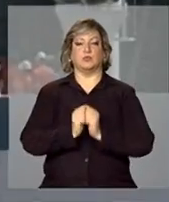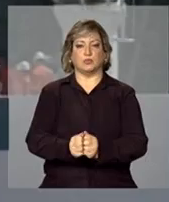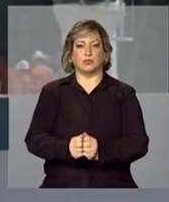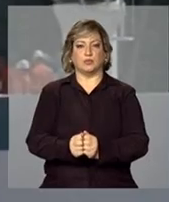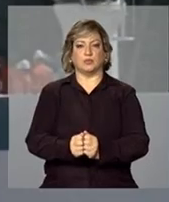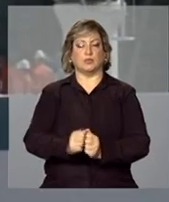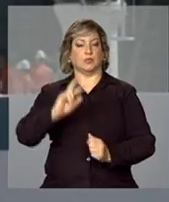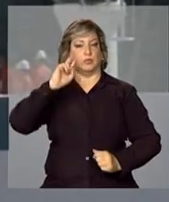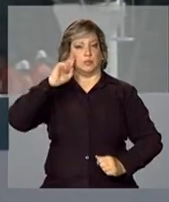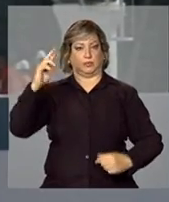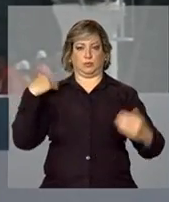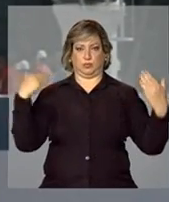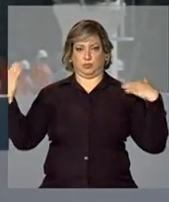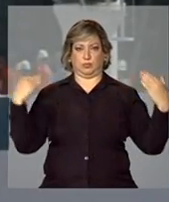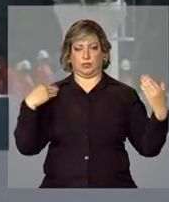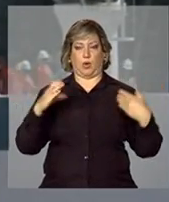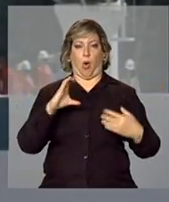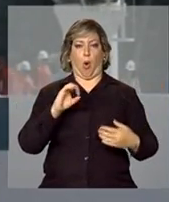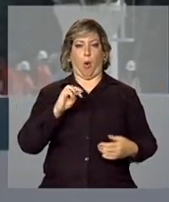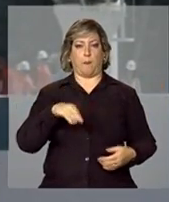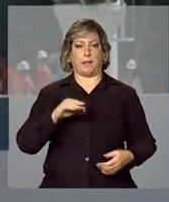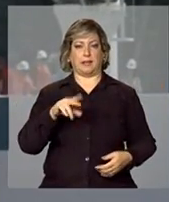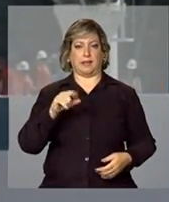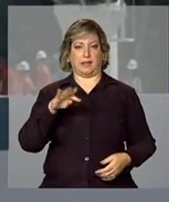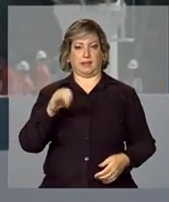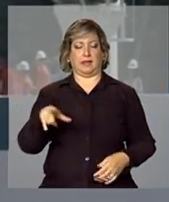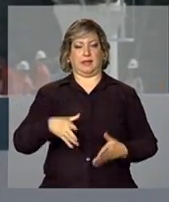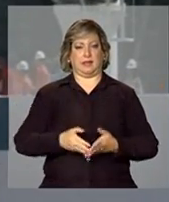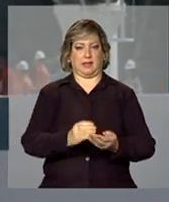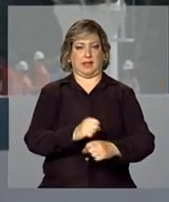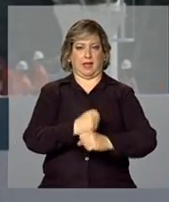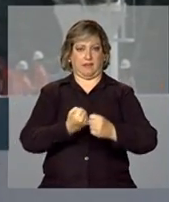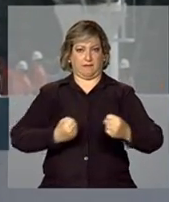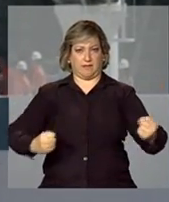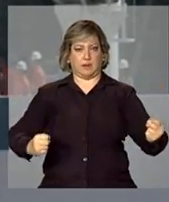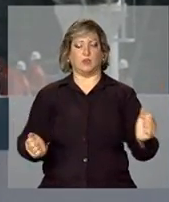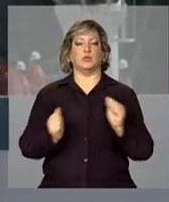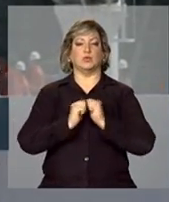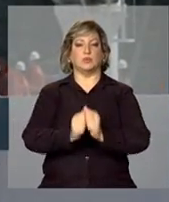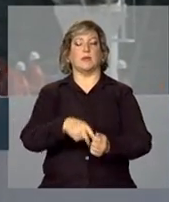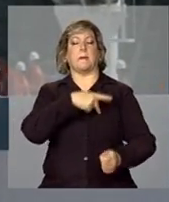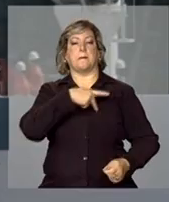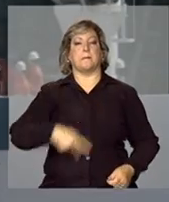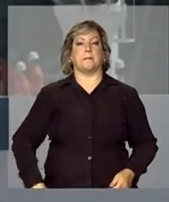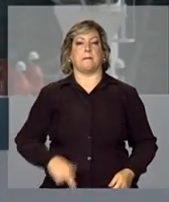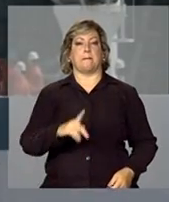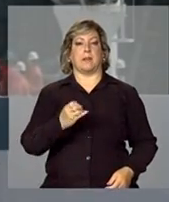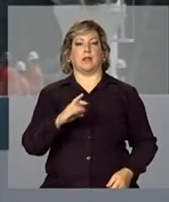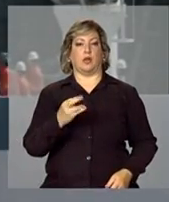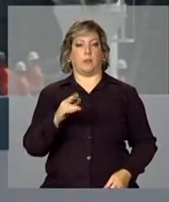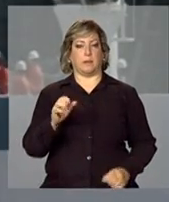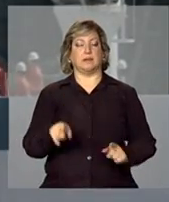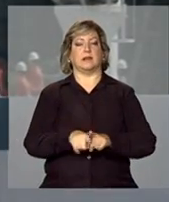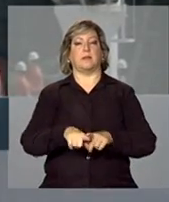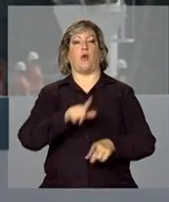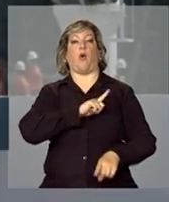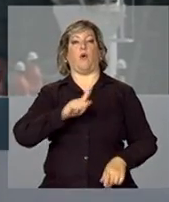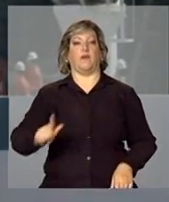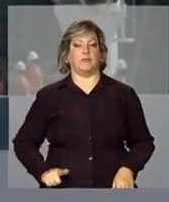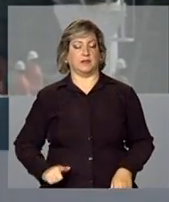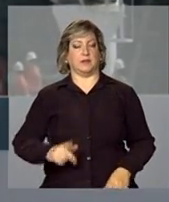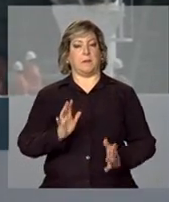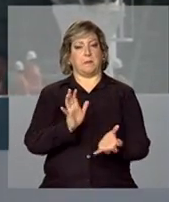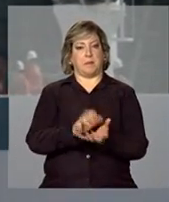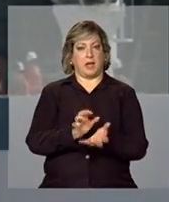o comandante do navio acompanhada da presidenta da Petrobras Garça Foster do governador de Pernambuco